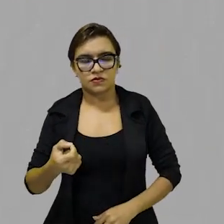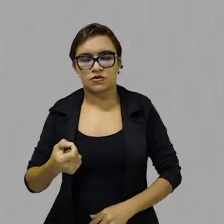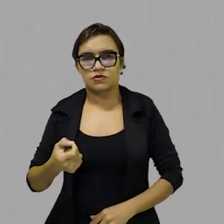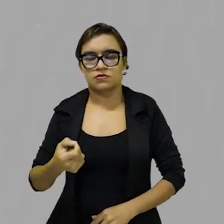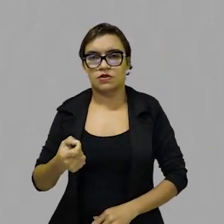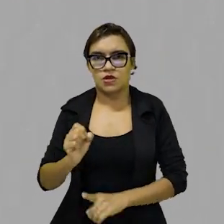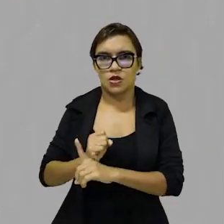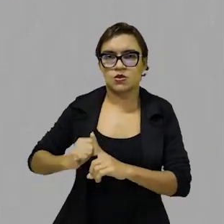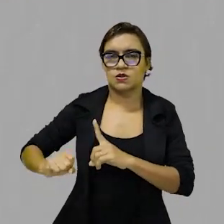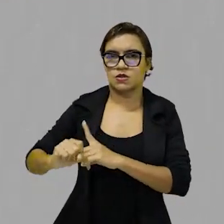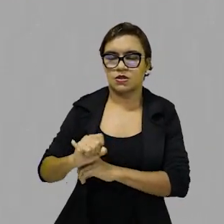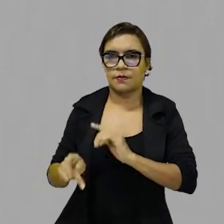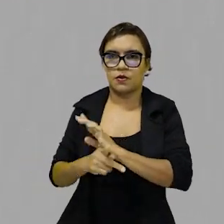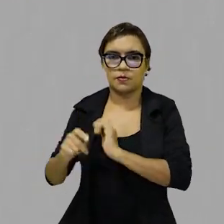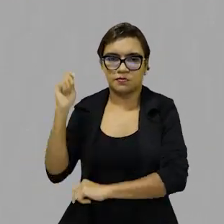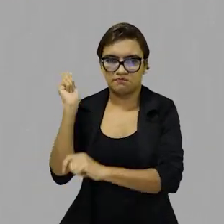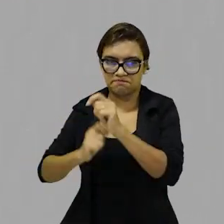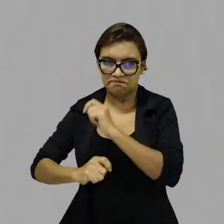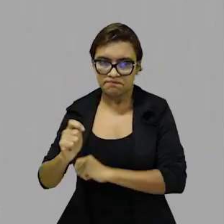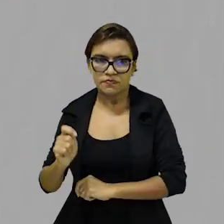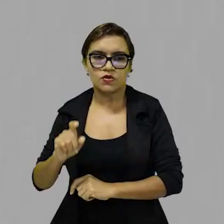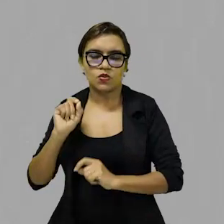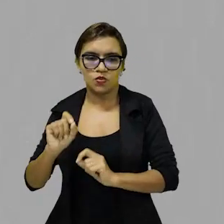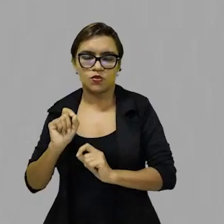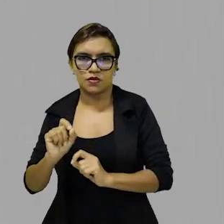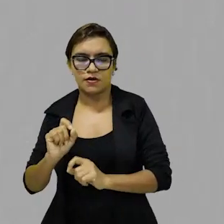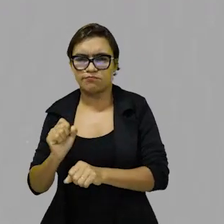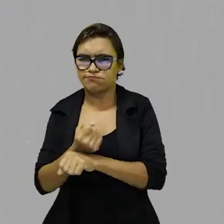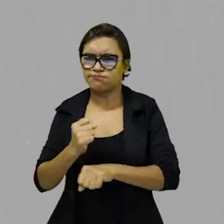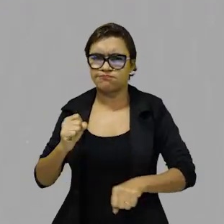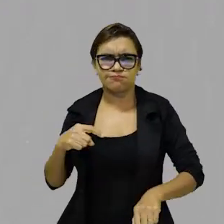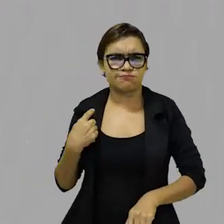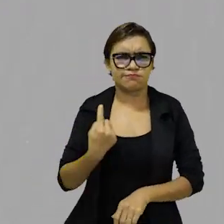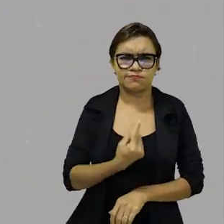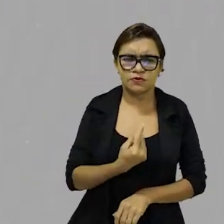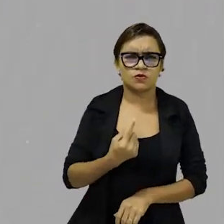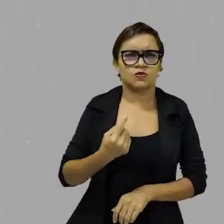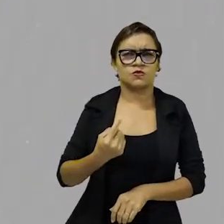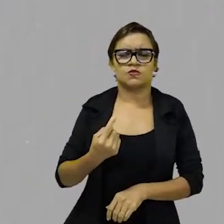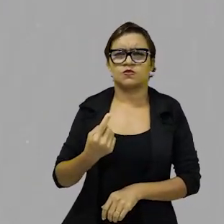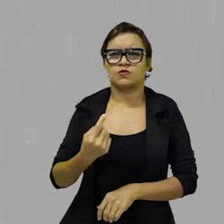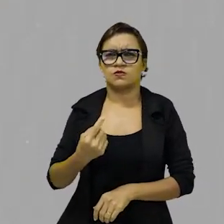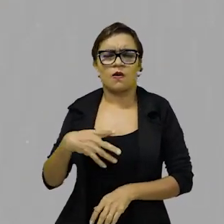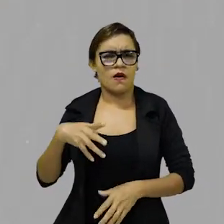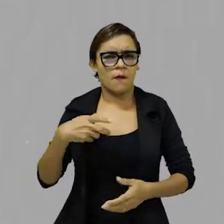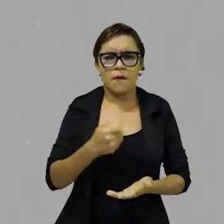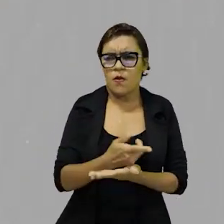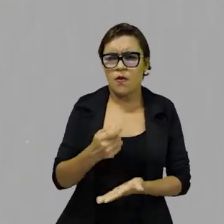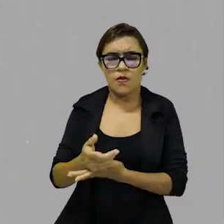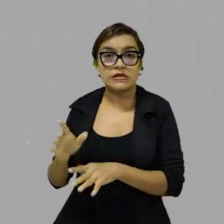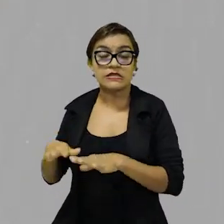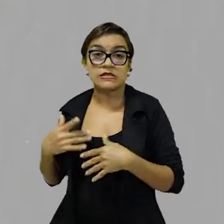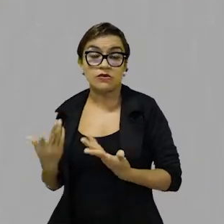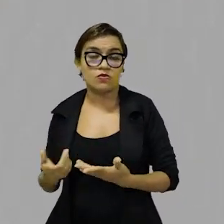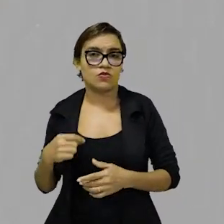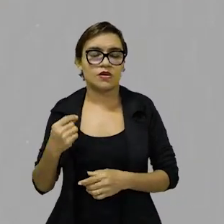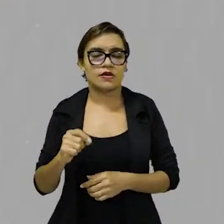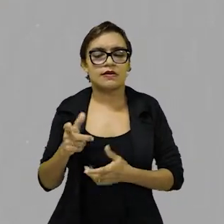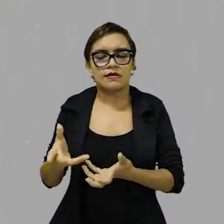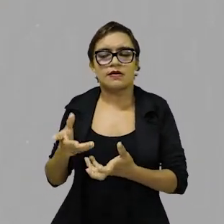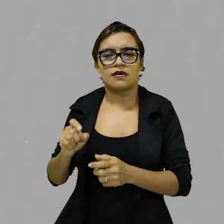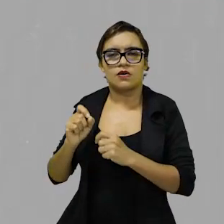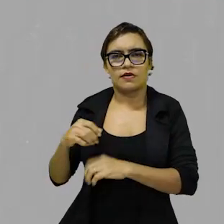industrial, a massificação, ou seja, essa coisa gigante para todo mundo, que todo mundo consome ao mesmo tempo, e ele queria